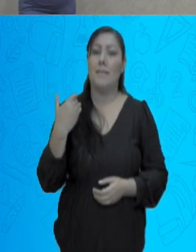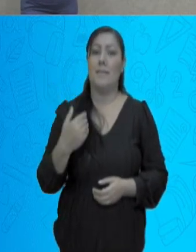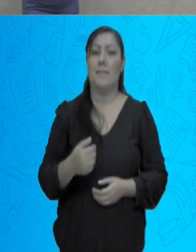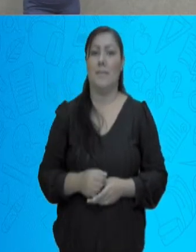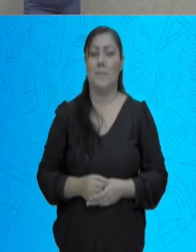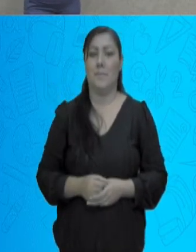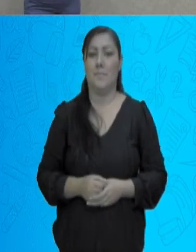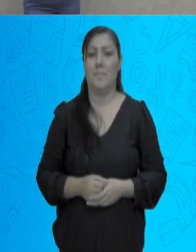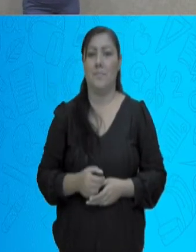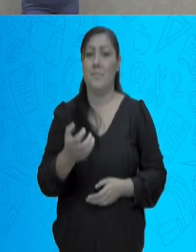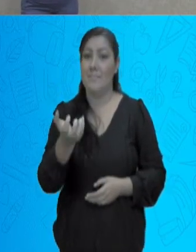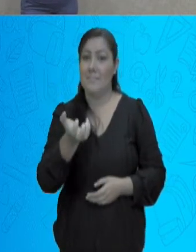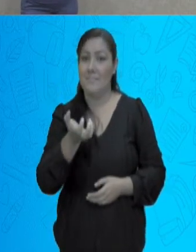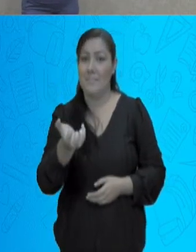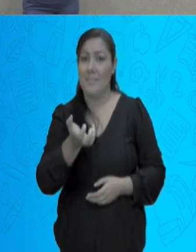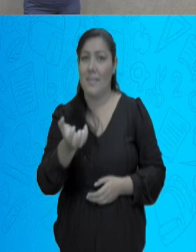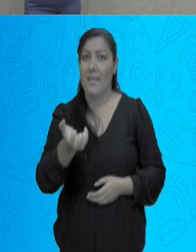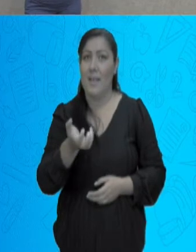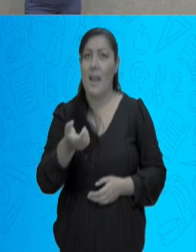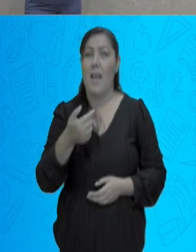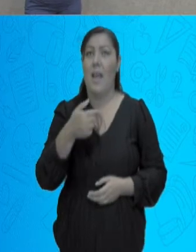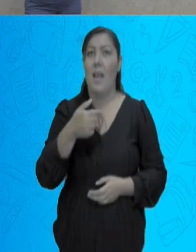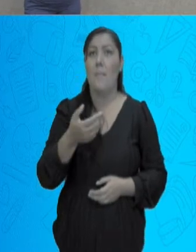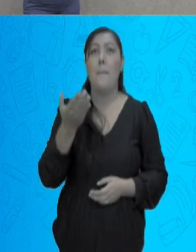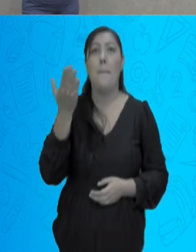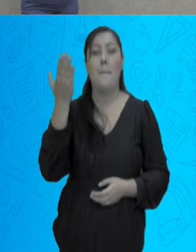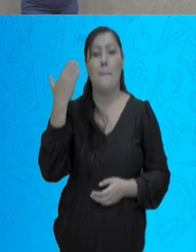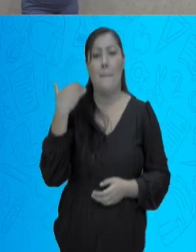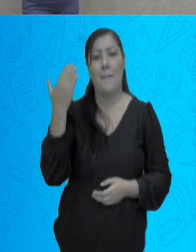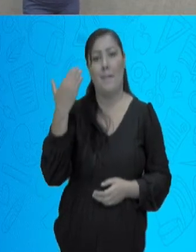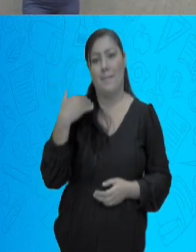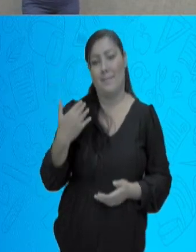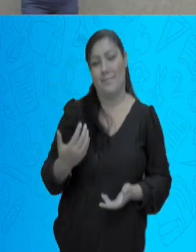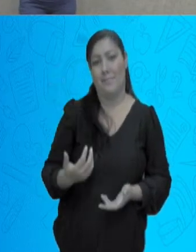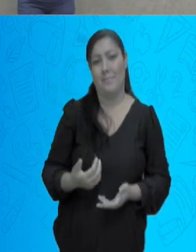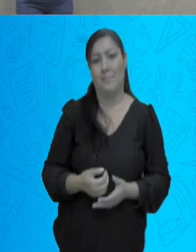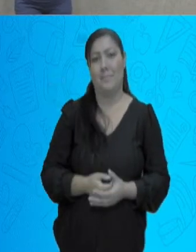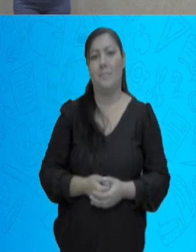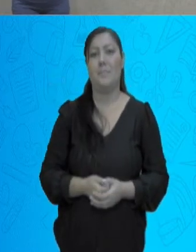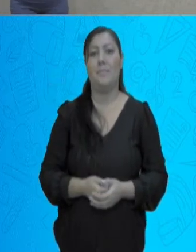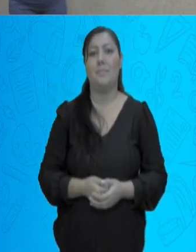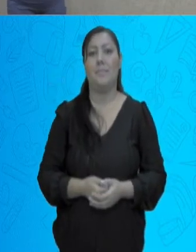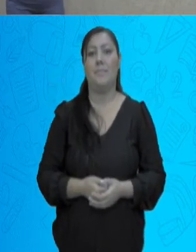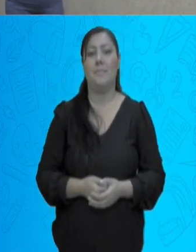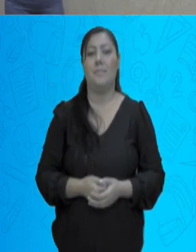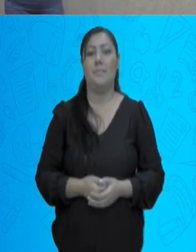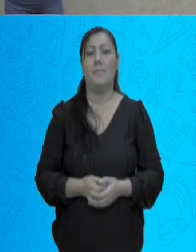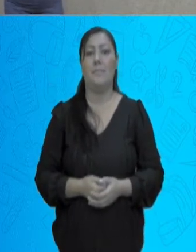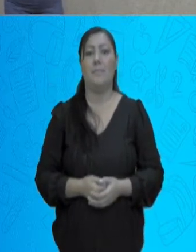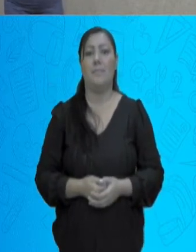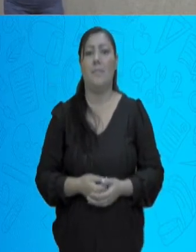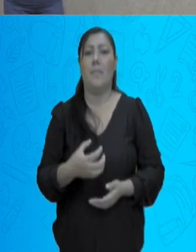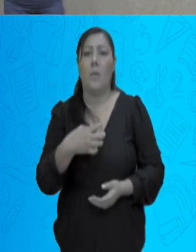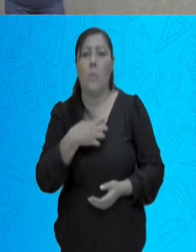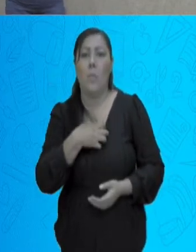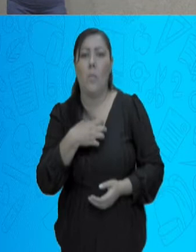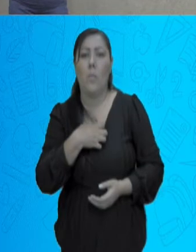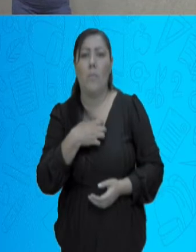querendo. Essa é a questão da conjugação. O modo, ele revela para a